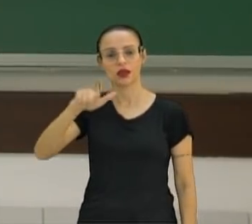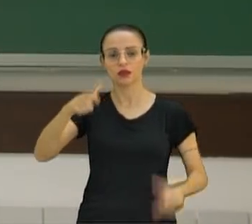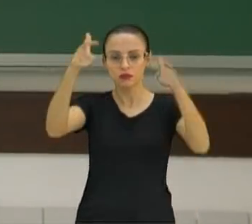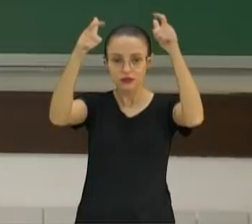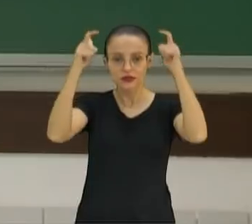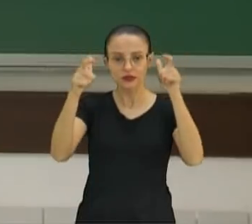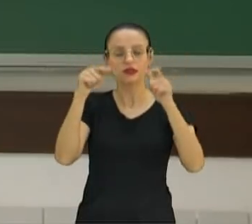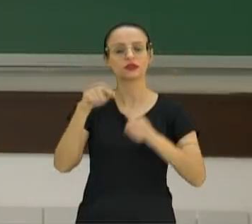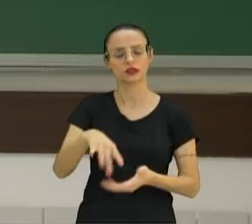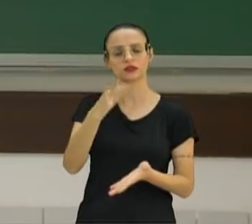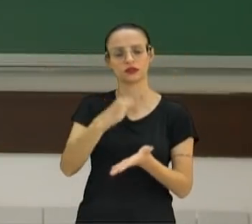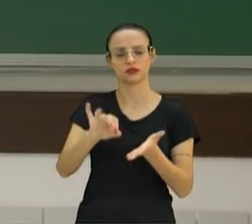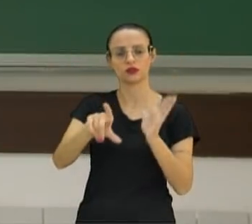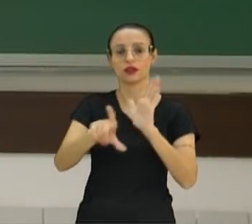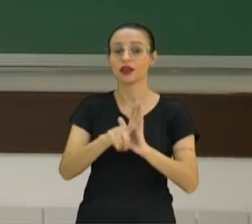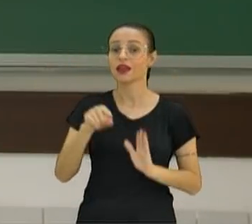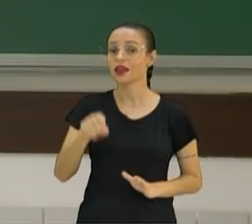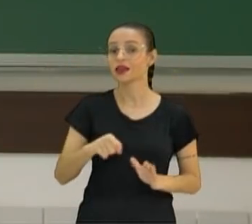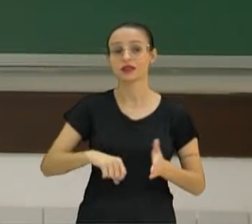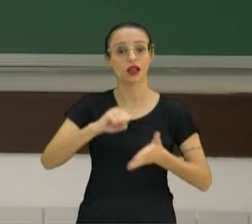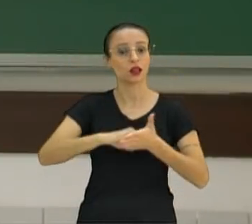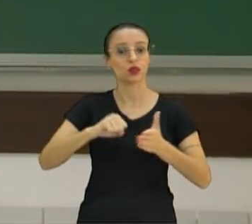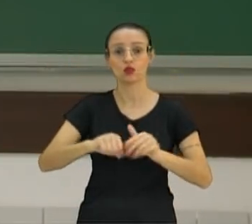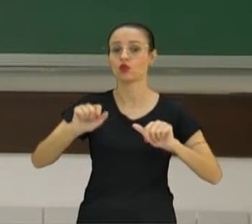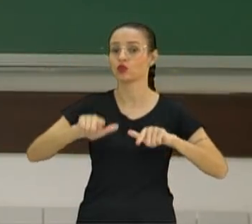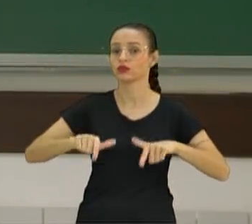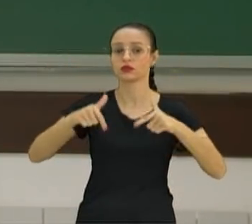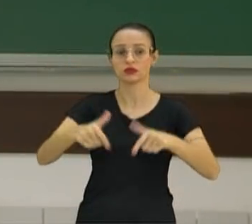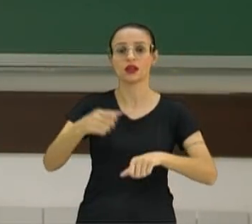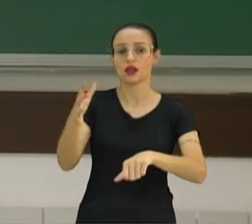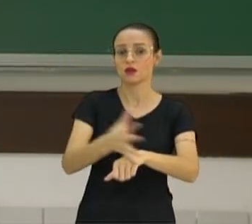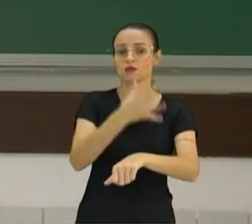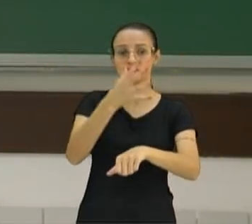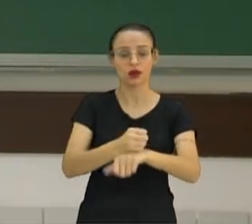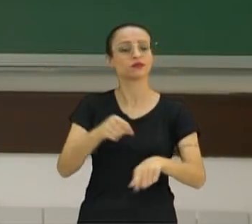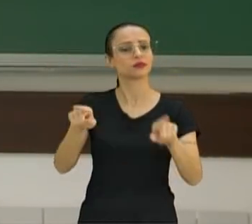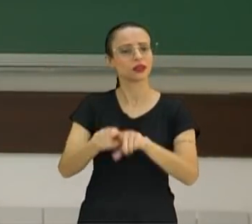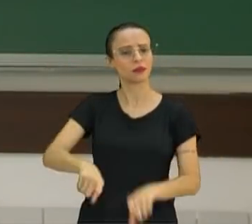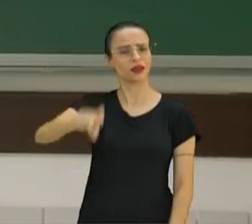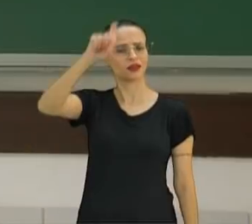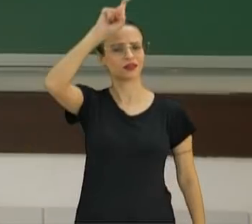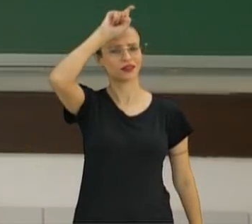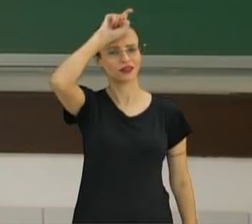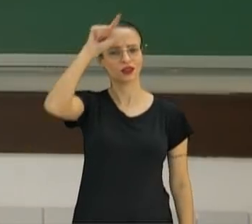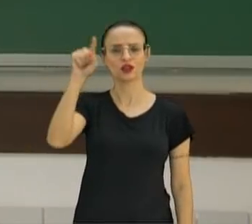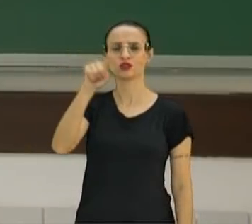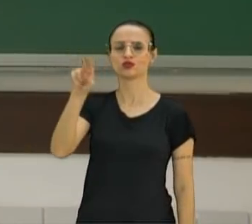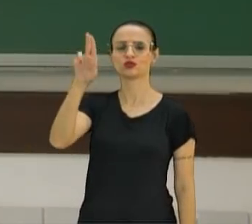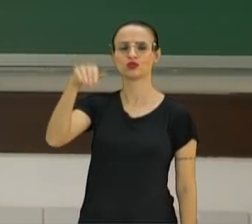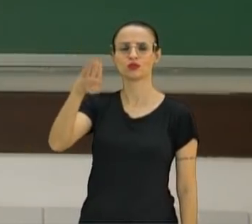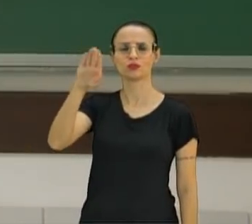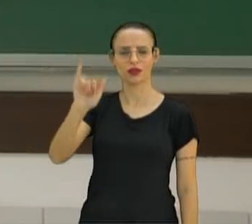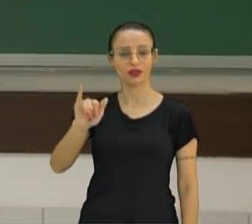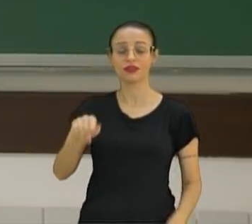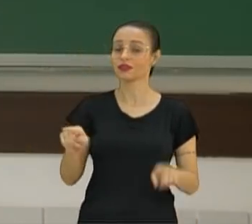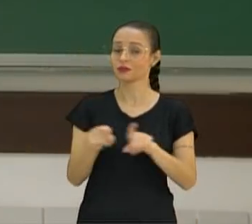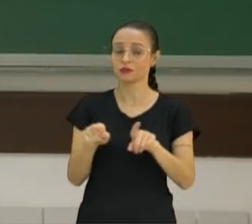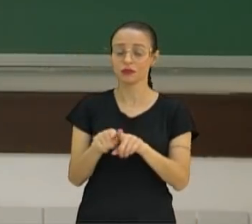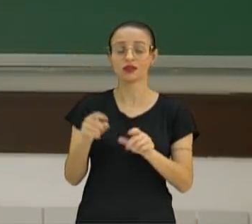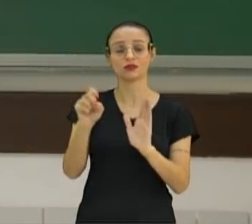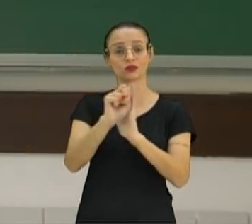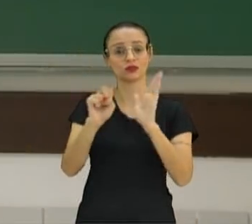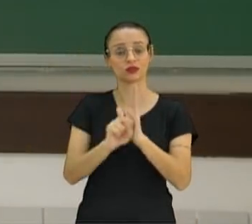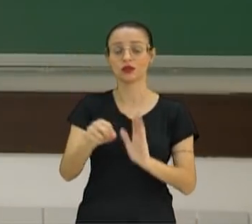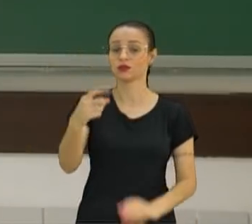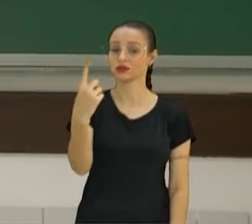luta desde a época colonial, e a gente não pode esquecer da luta do Zumbi dos Palmares, da sua esposa Dandara dos Palmares, lá no